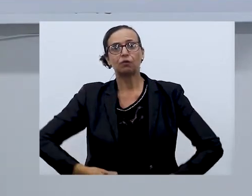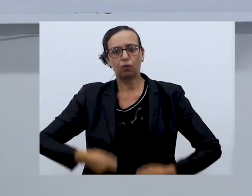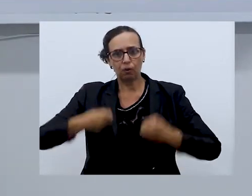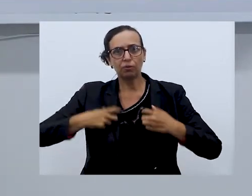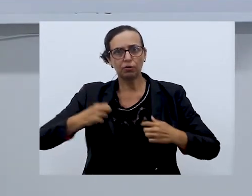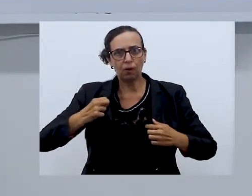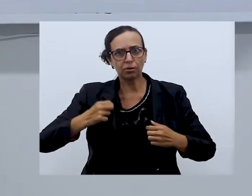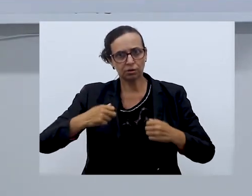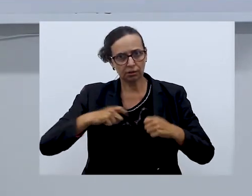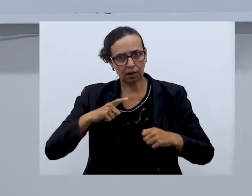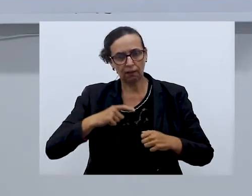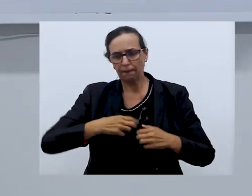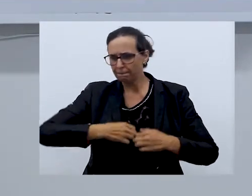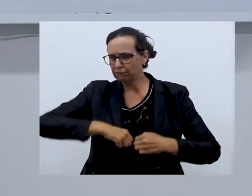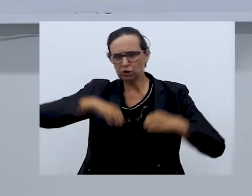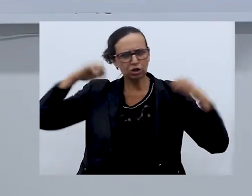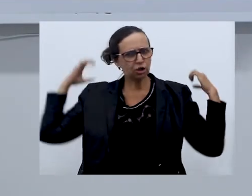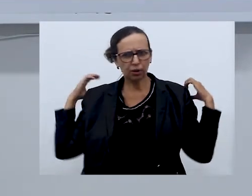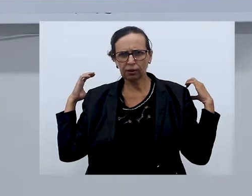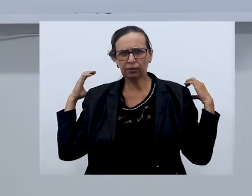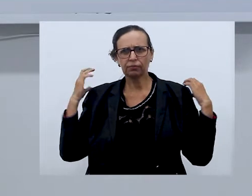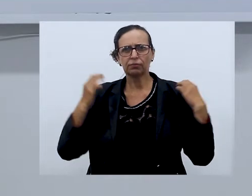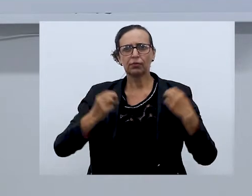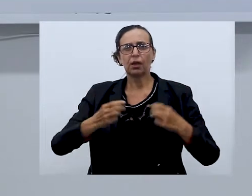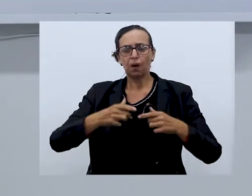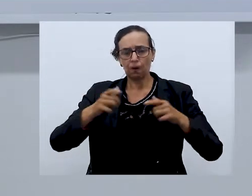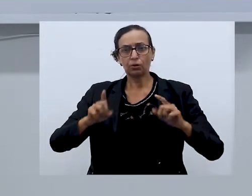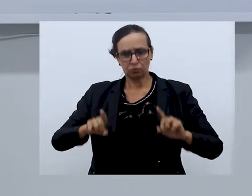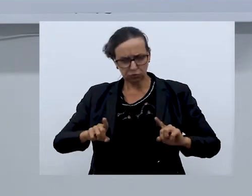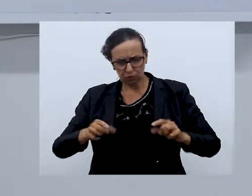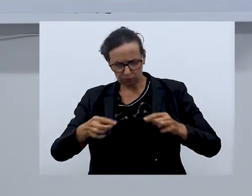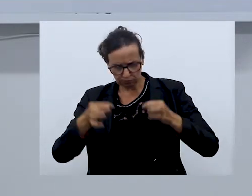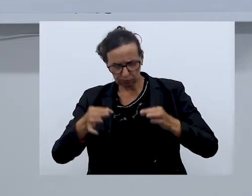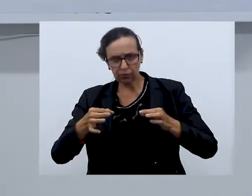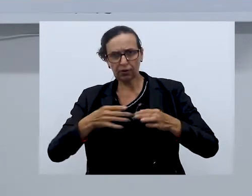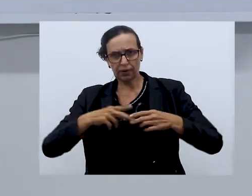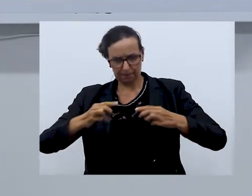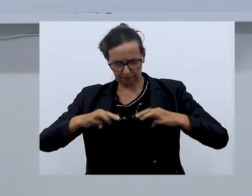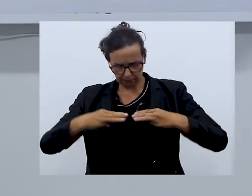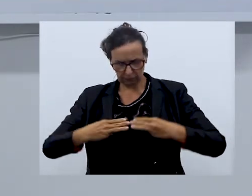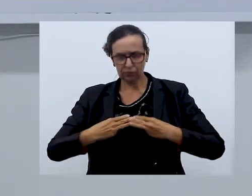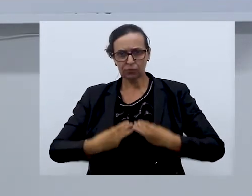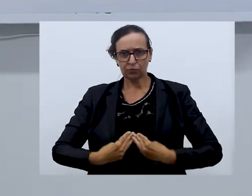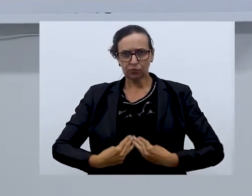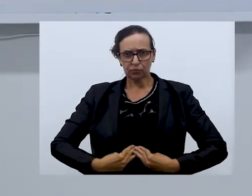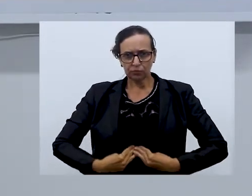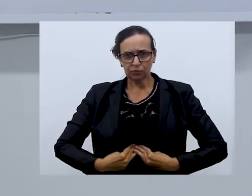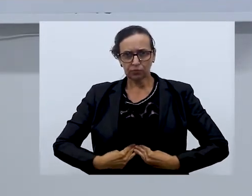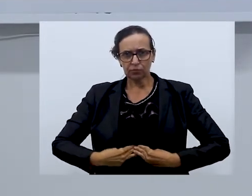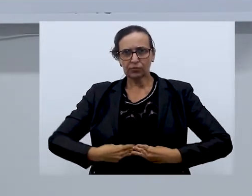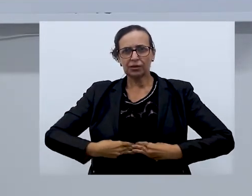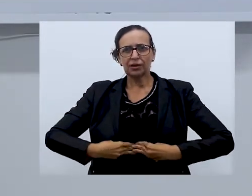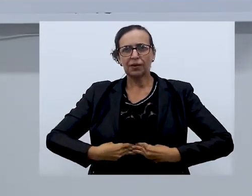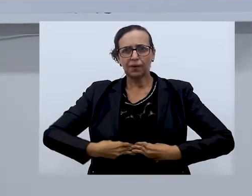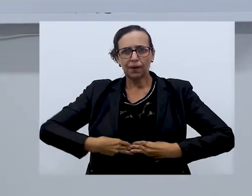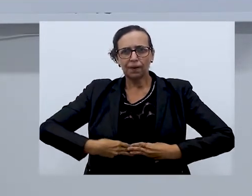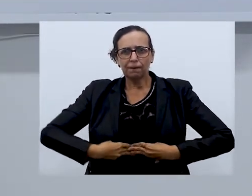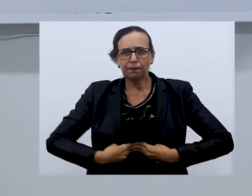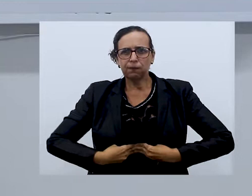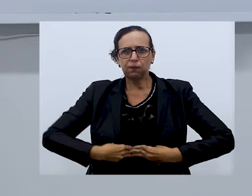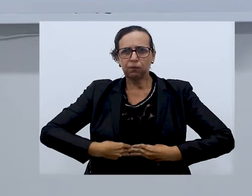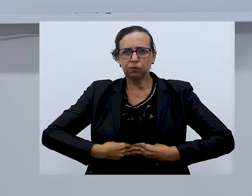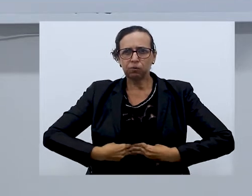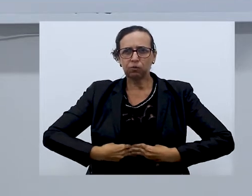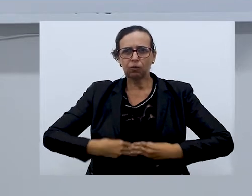pessoa. Desobstrua o seu peitoral e trace uma linha nos seus mamilos. Desça 3 dedos e inicie